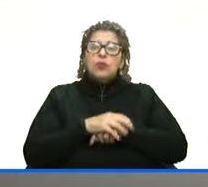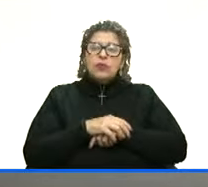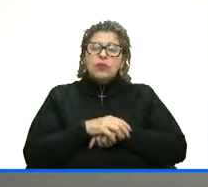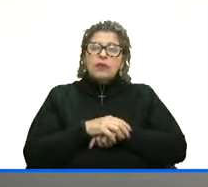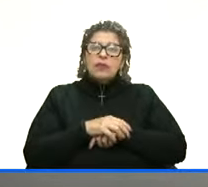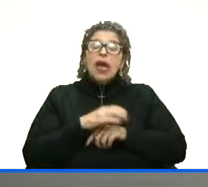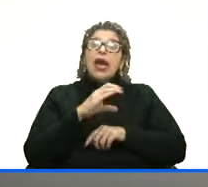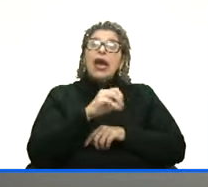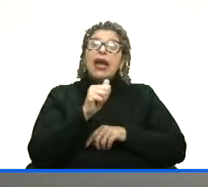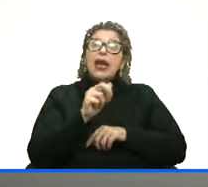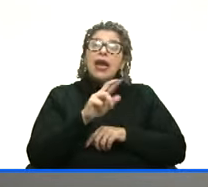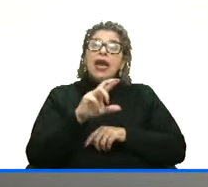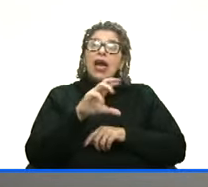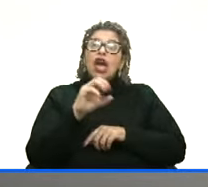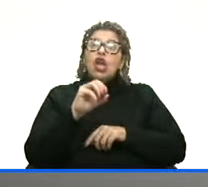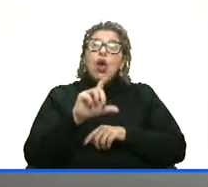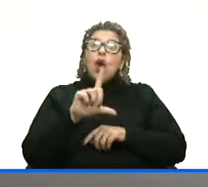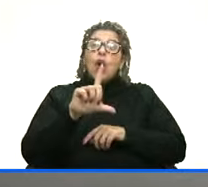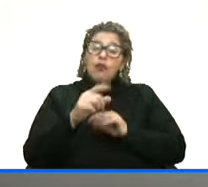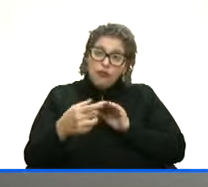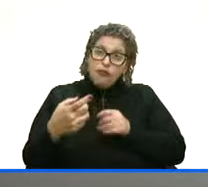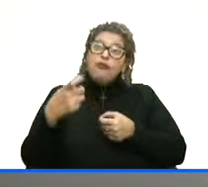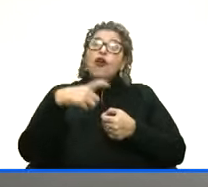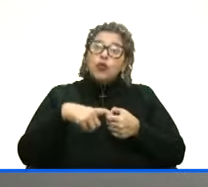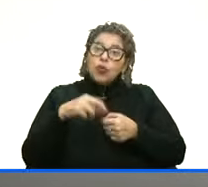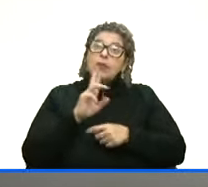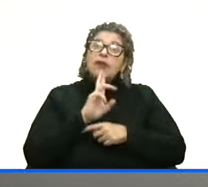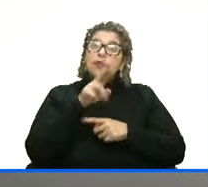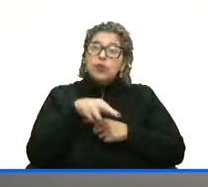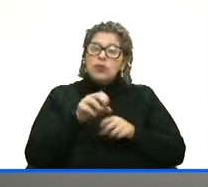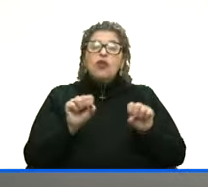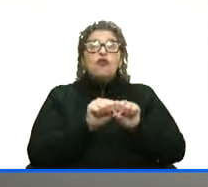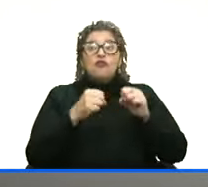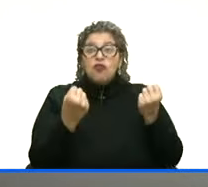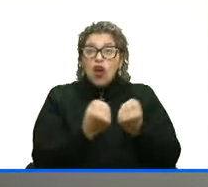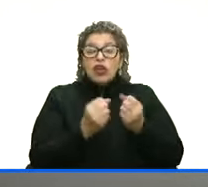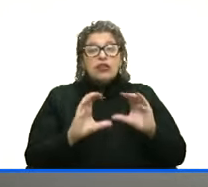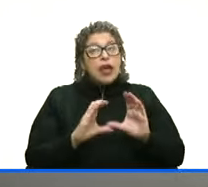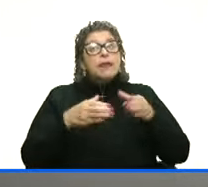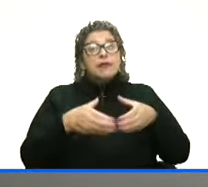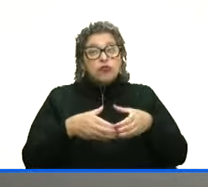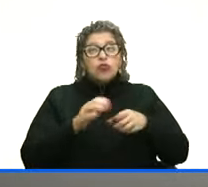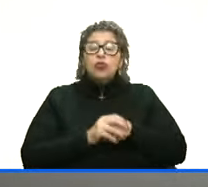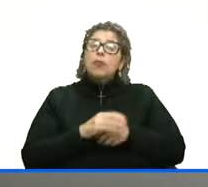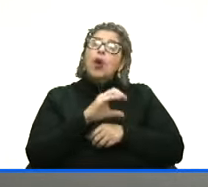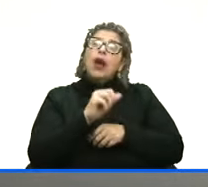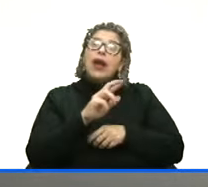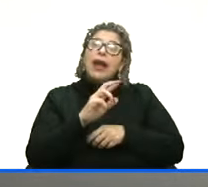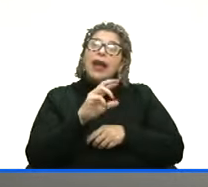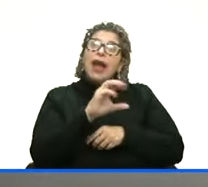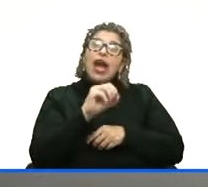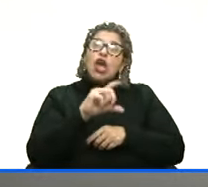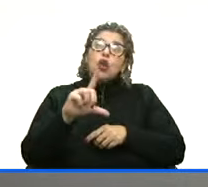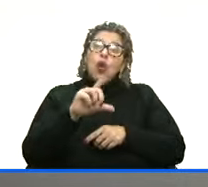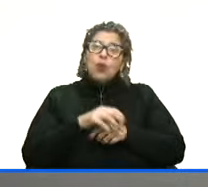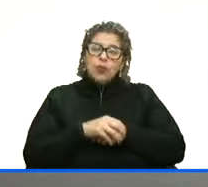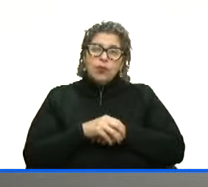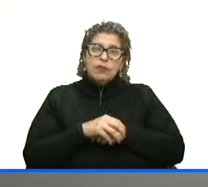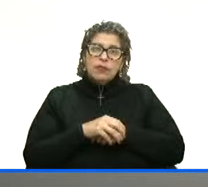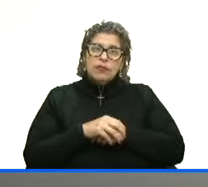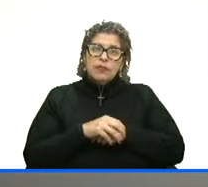que a Carol voltou para me responder. O fórum está nesse grupo, Carolina? O fórum